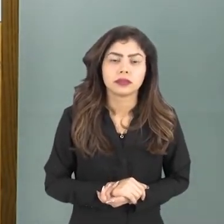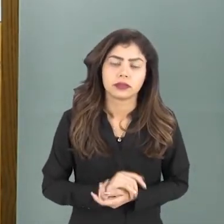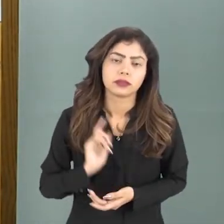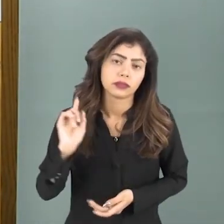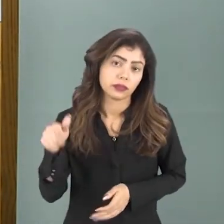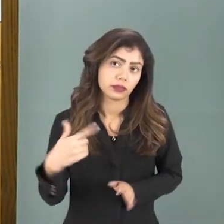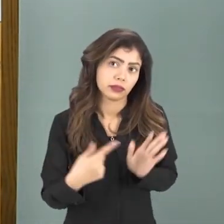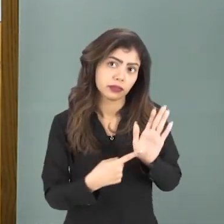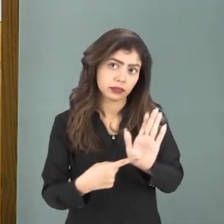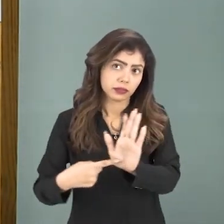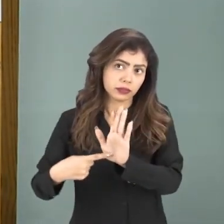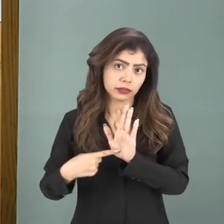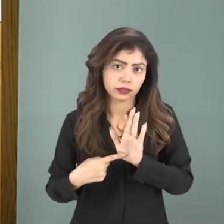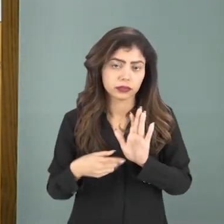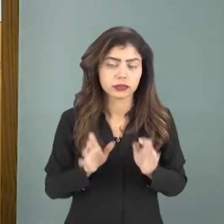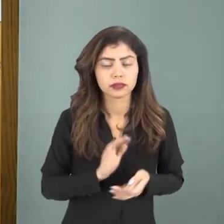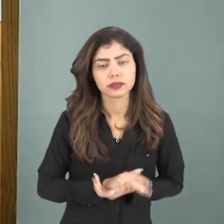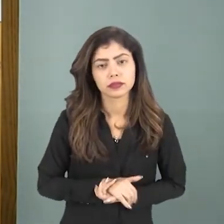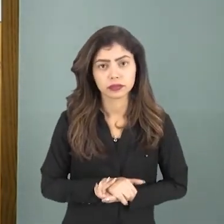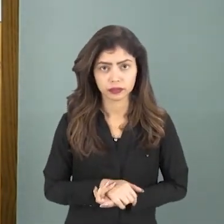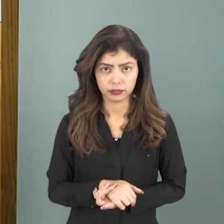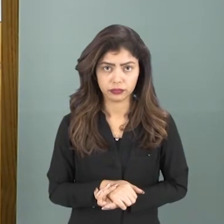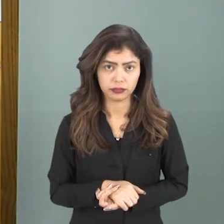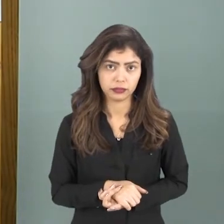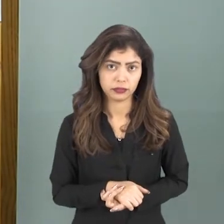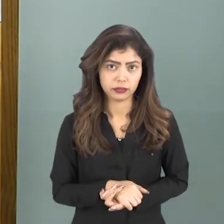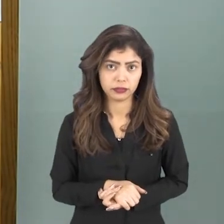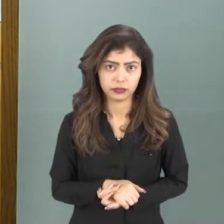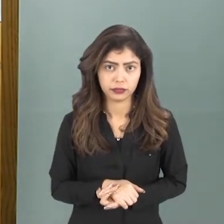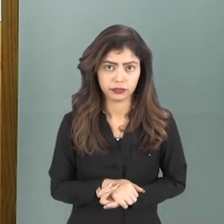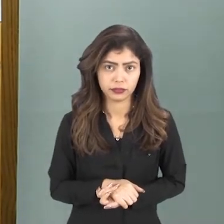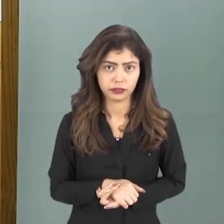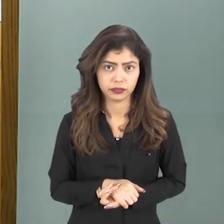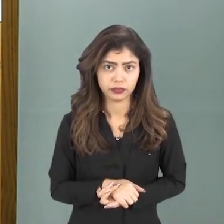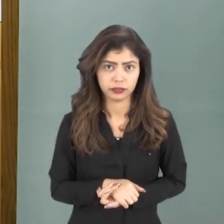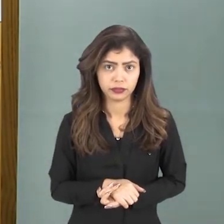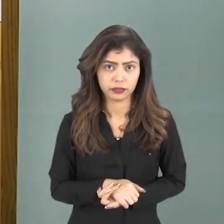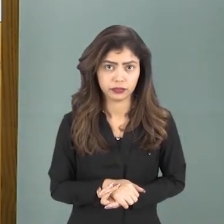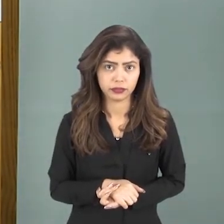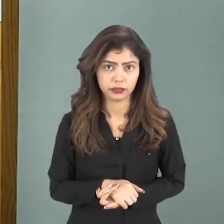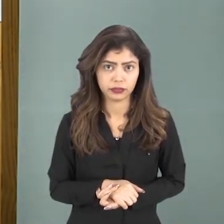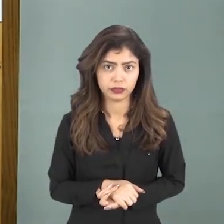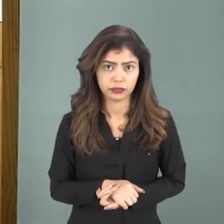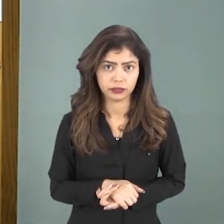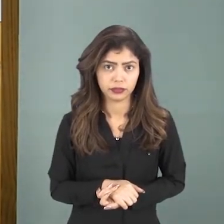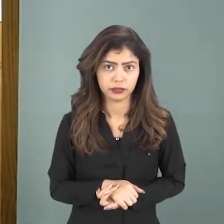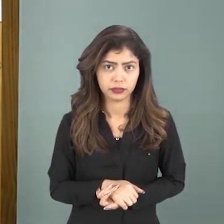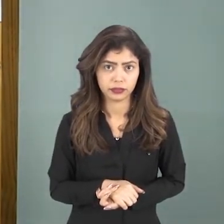Vou mostrar para vocês outro tipo de moradia.